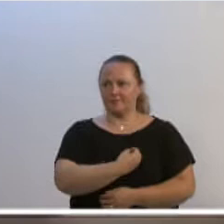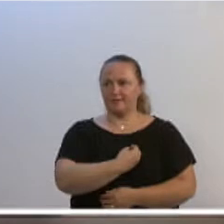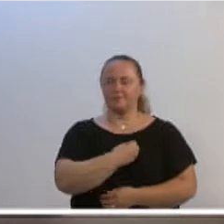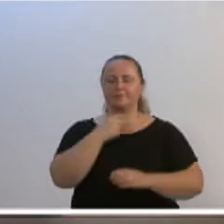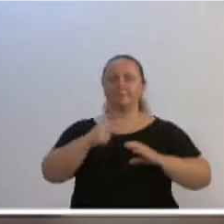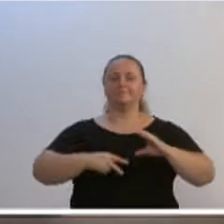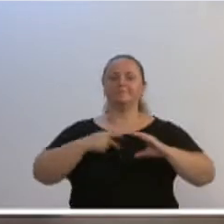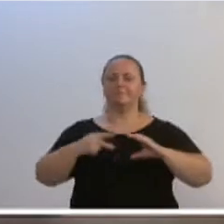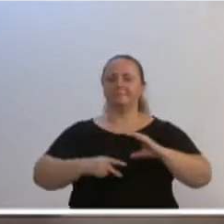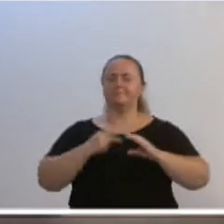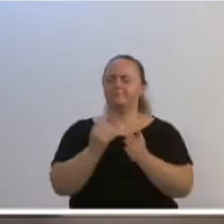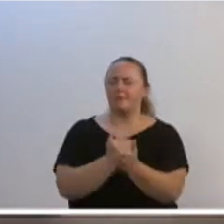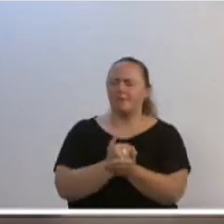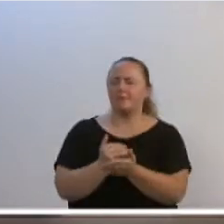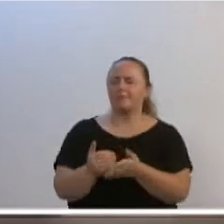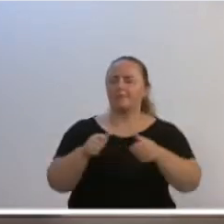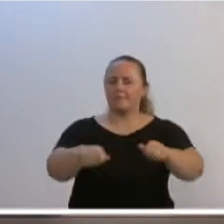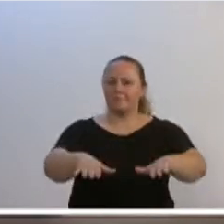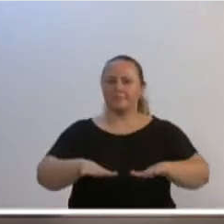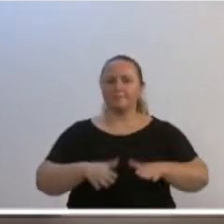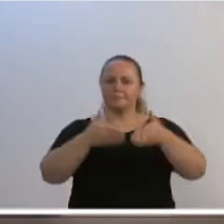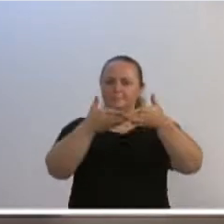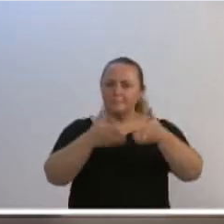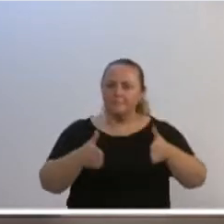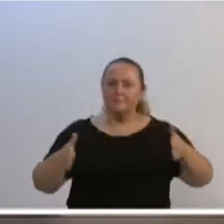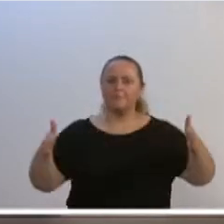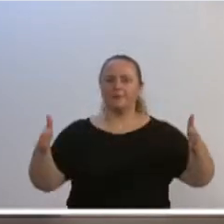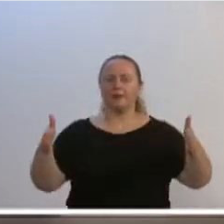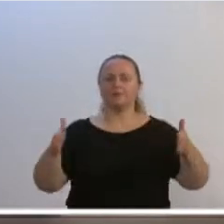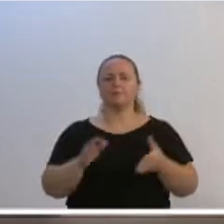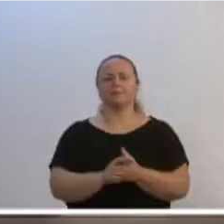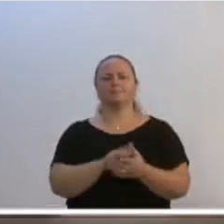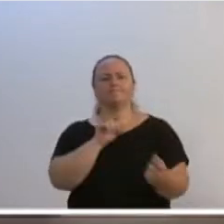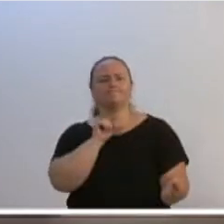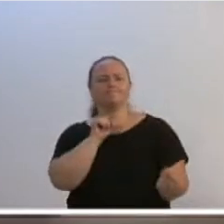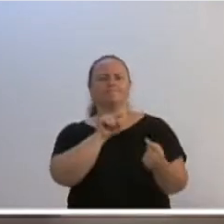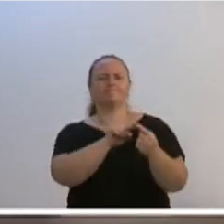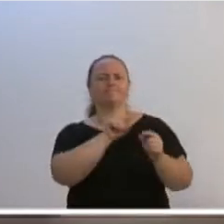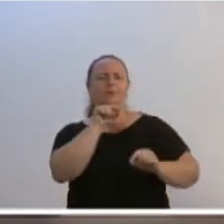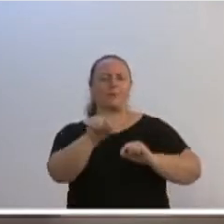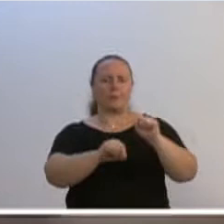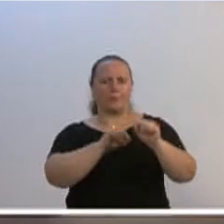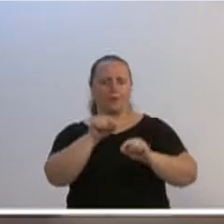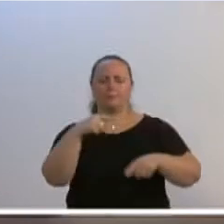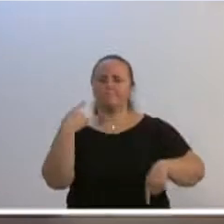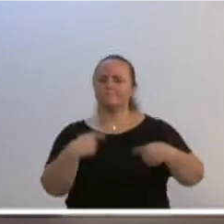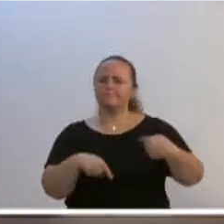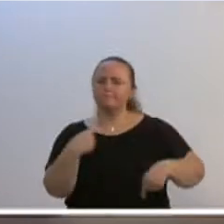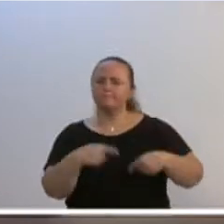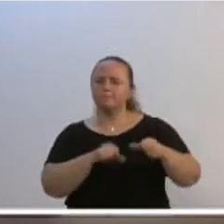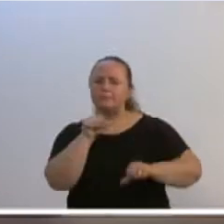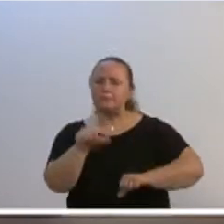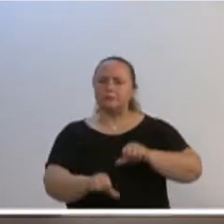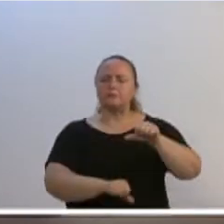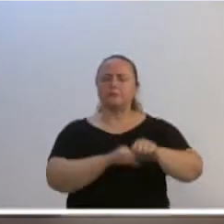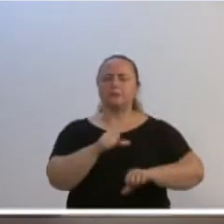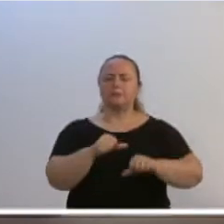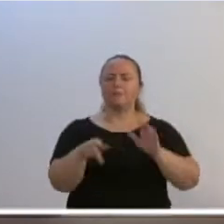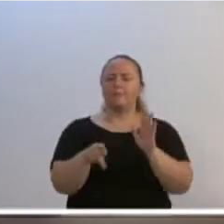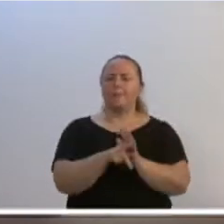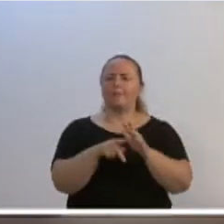Municipal de Blumenau inicia essa audiência pública visando discutir questões referentes à mudança, transporte